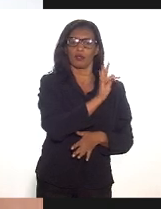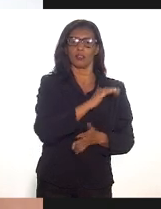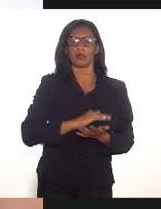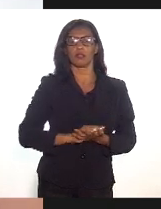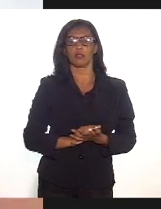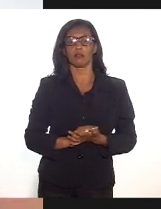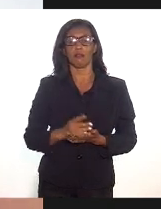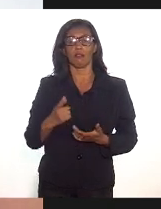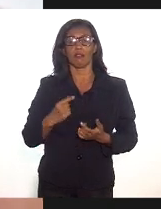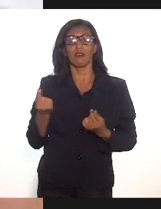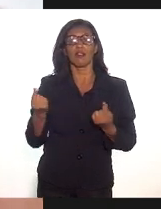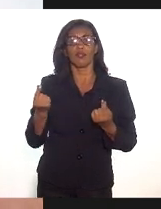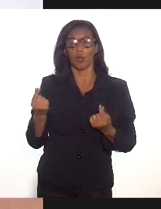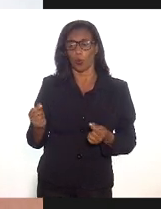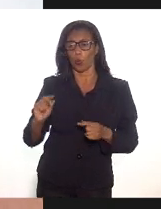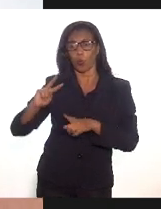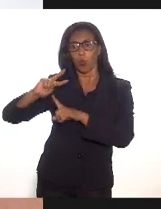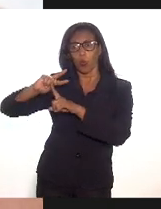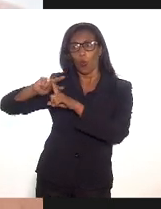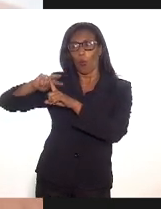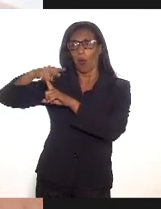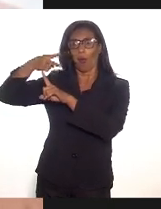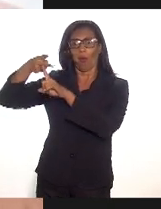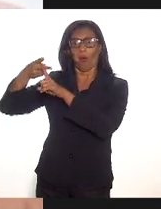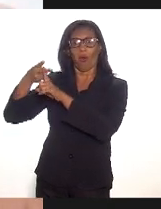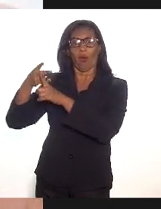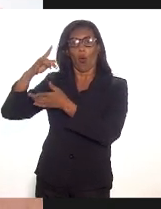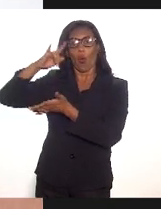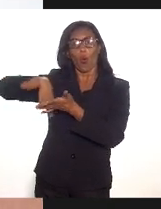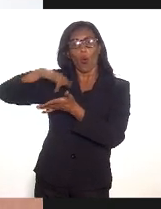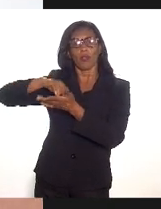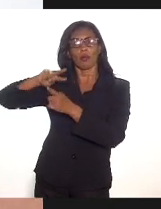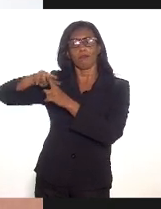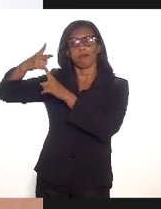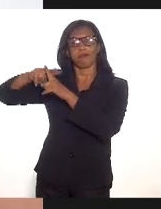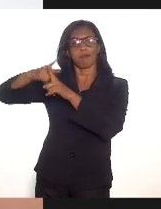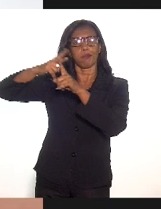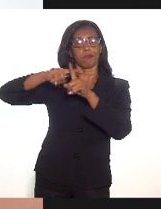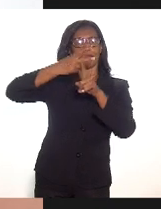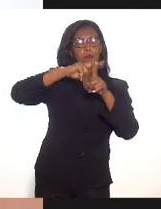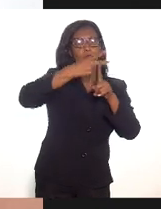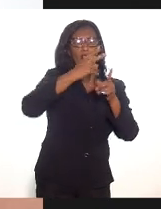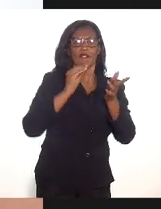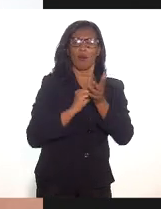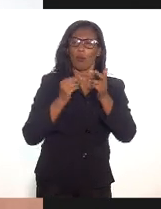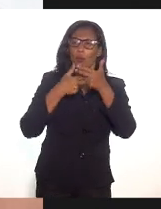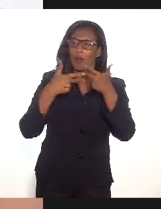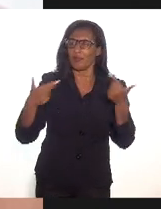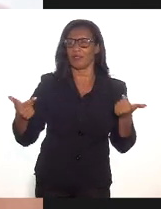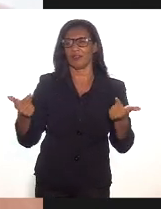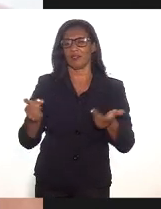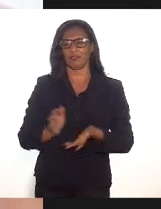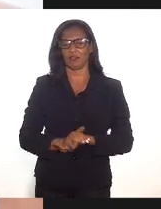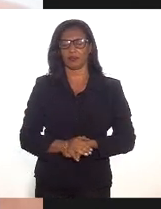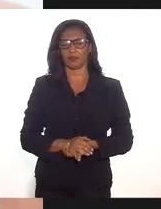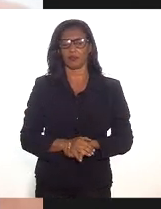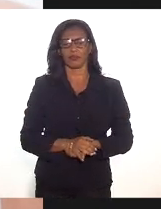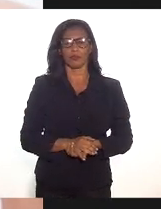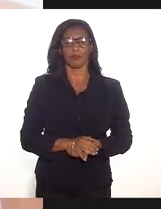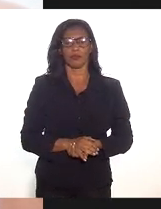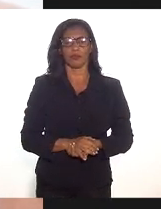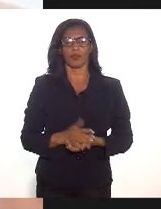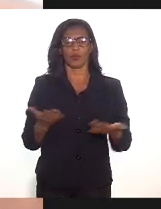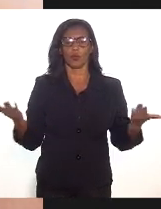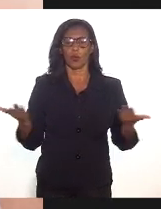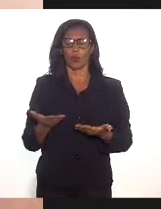um superfaturamento, contas altíssimas e uma incompetência, uma desqualificação do serviço. Então, hoje, eu